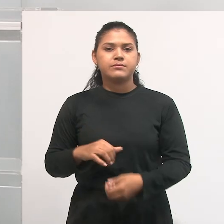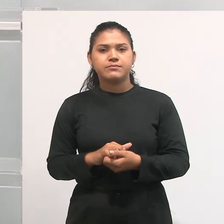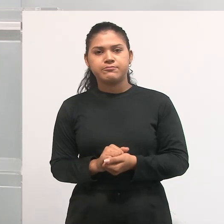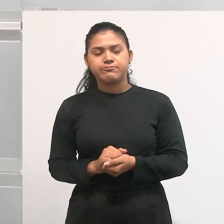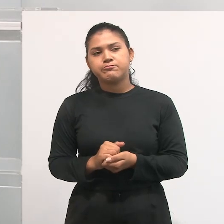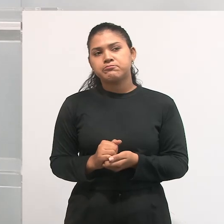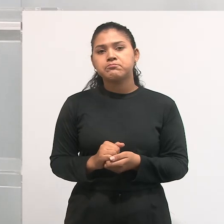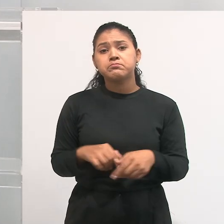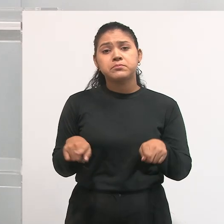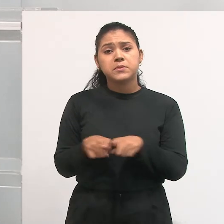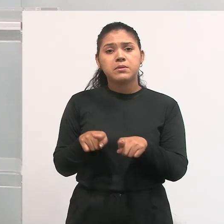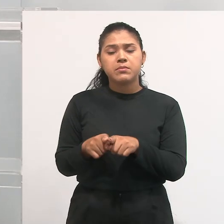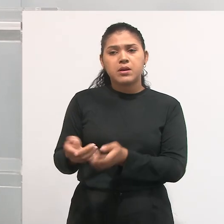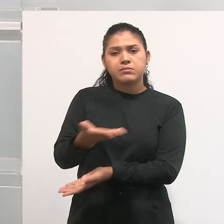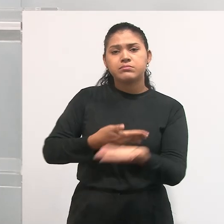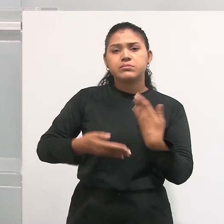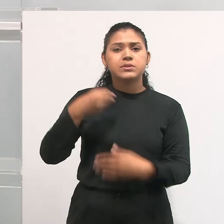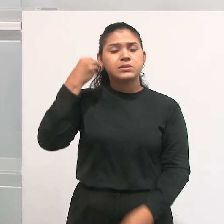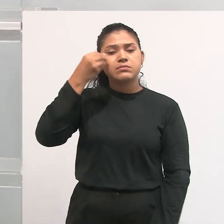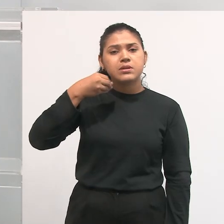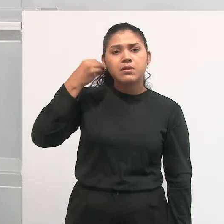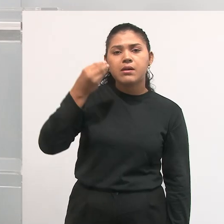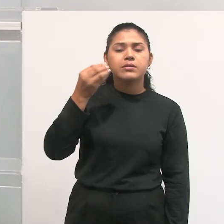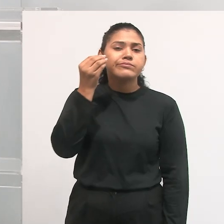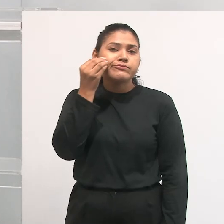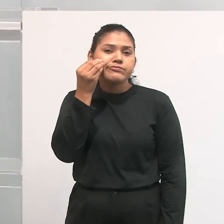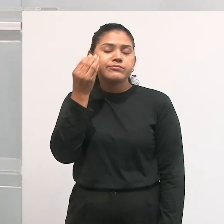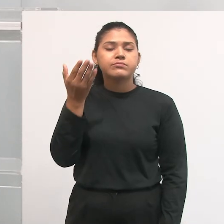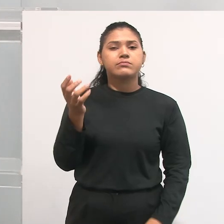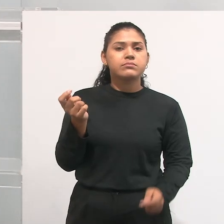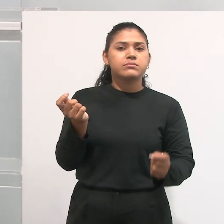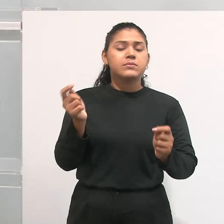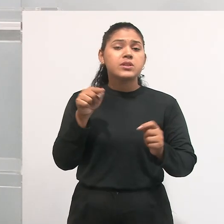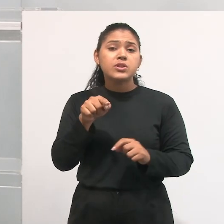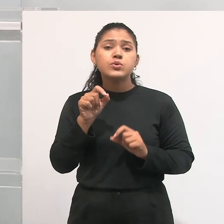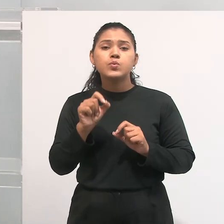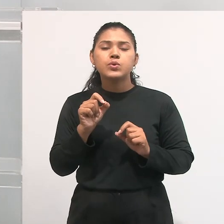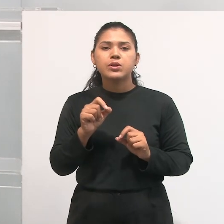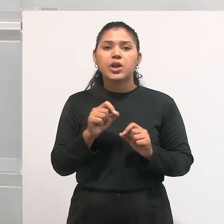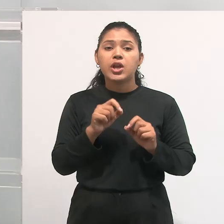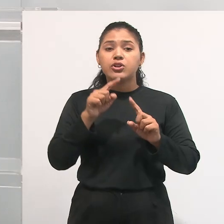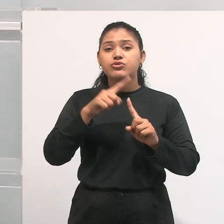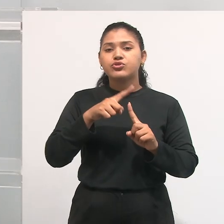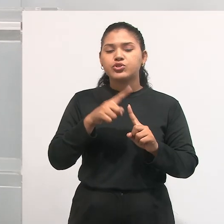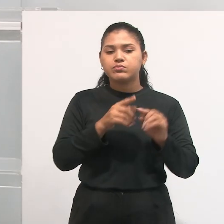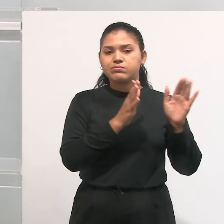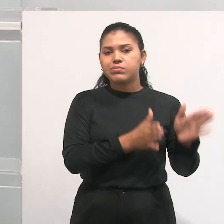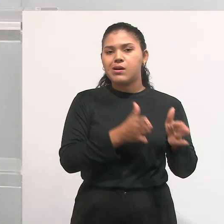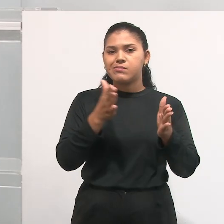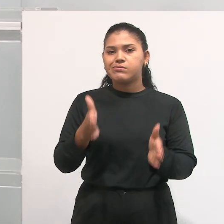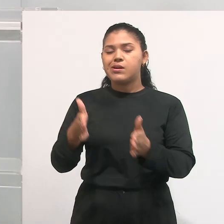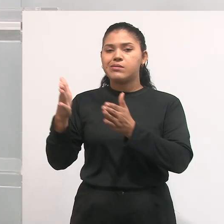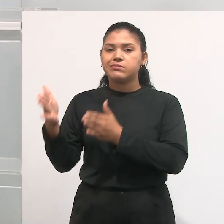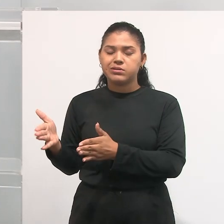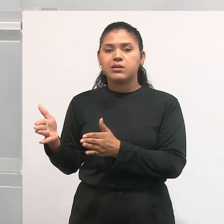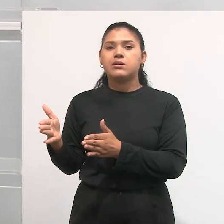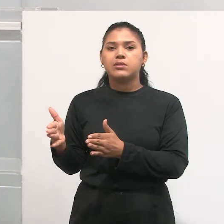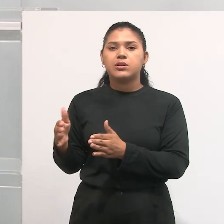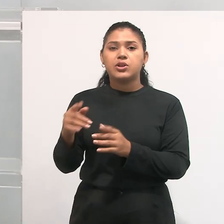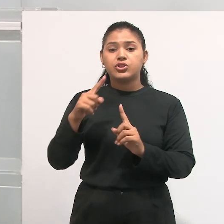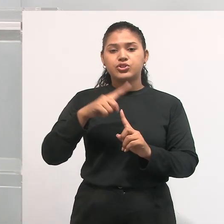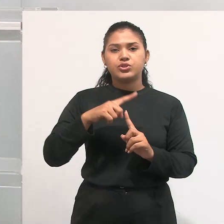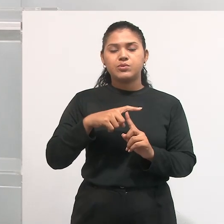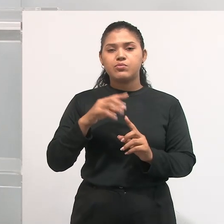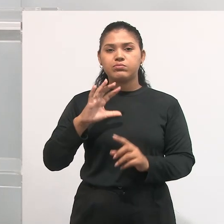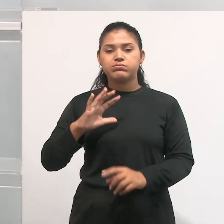vivências, experiências, experimentações. Então, nessa forma, nesse modus operandi, digamos assim, né, o